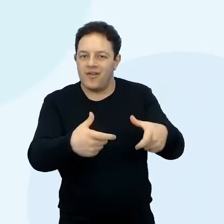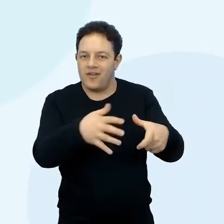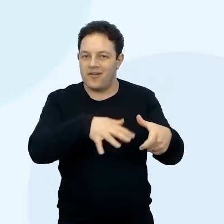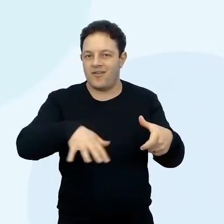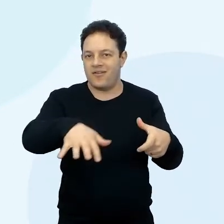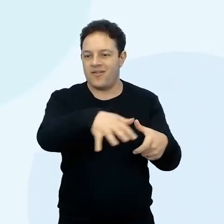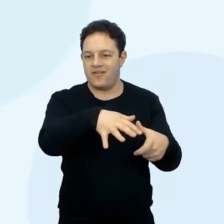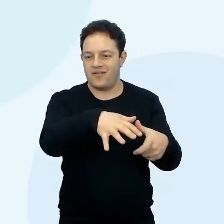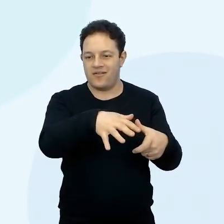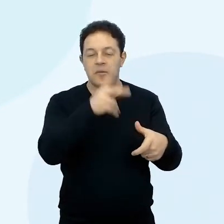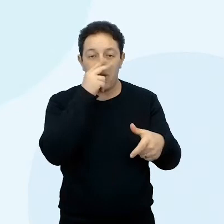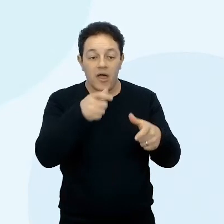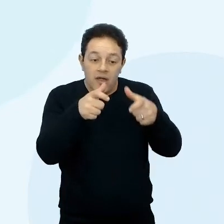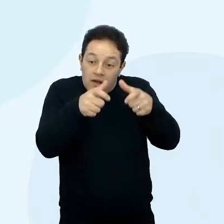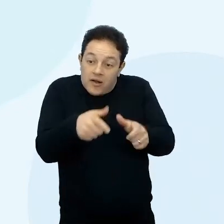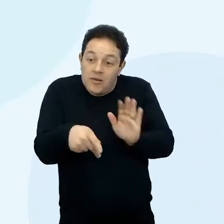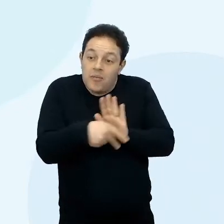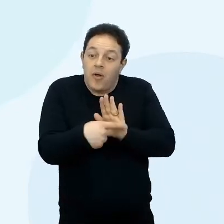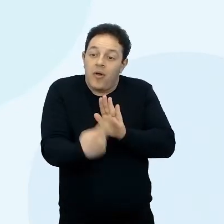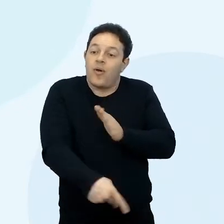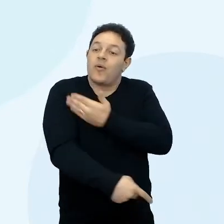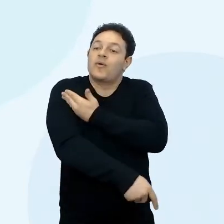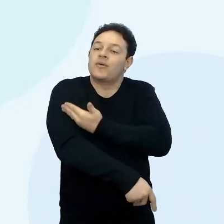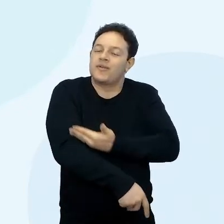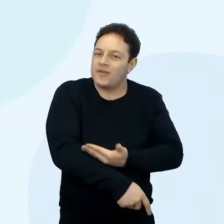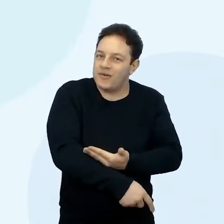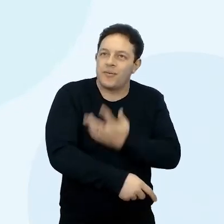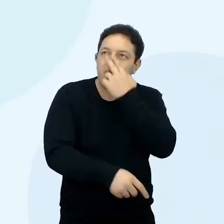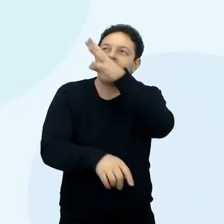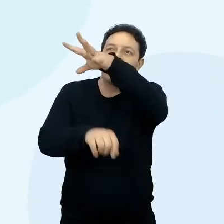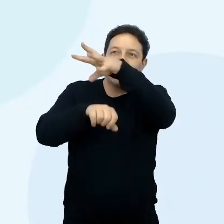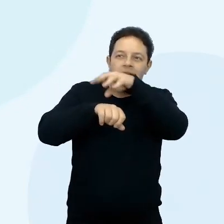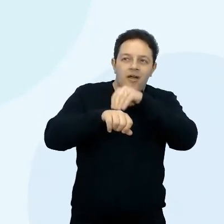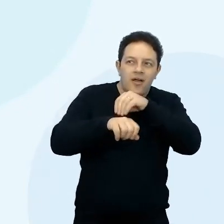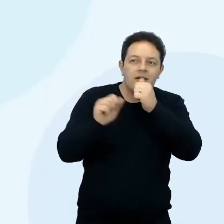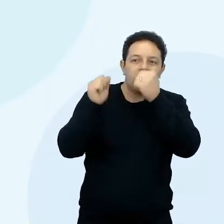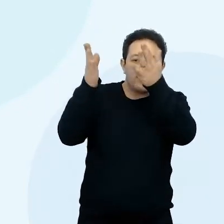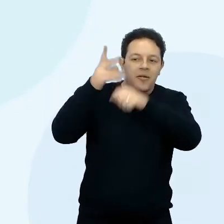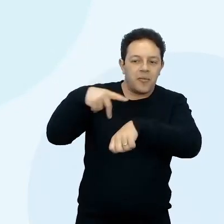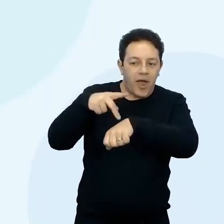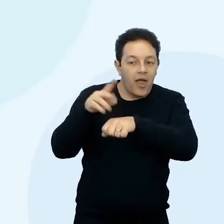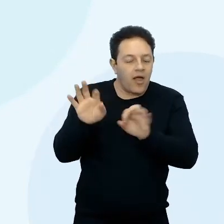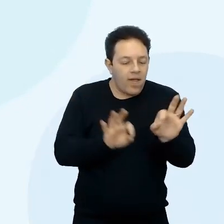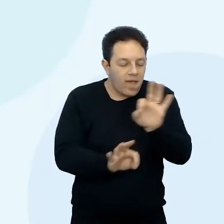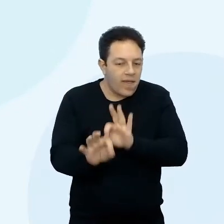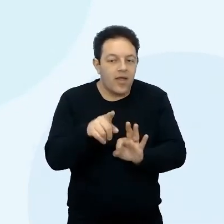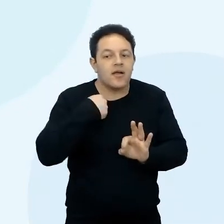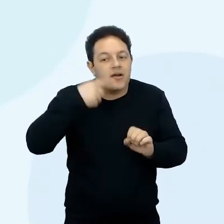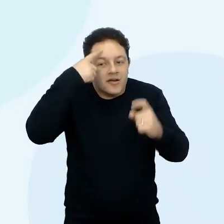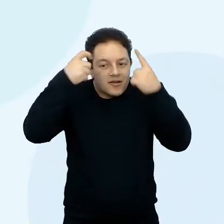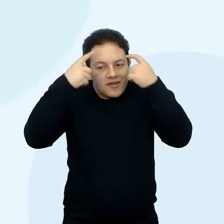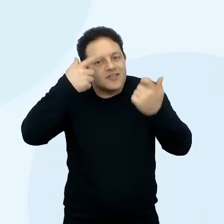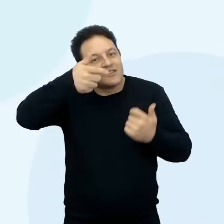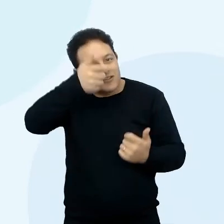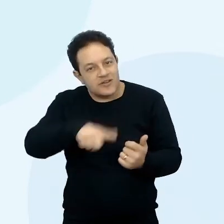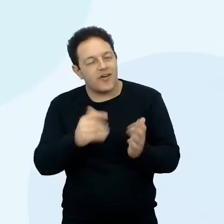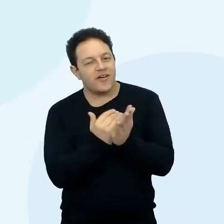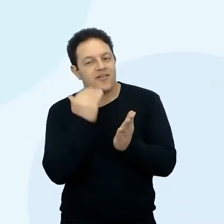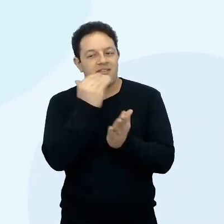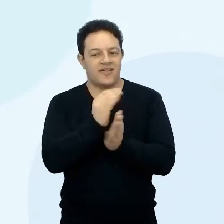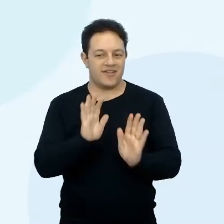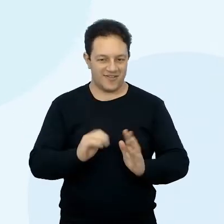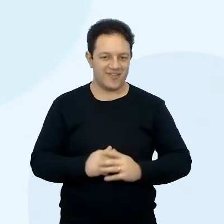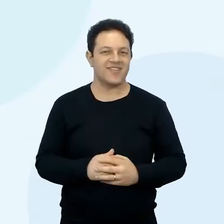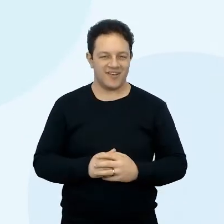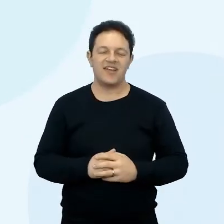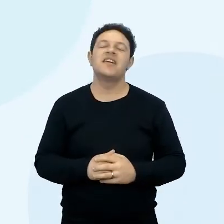a algo muito regional, a algo muito brasileiro. É como se você reinventasse. A gente